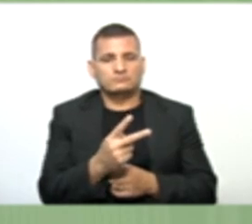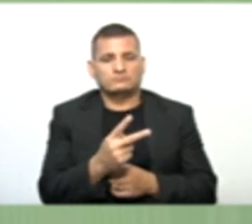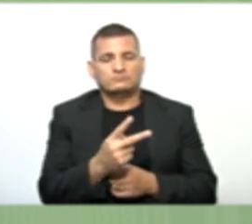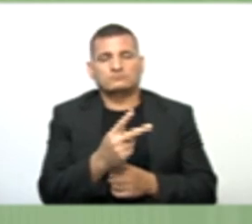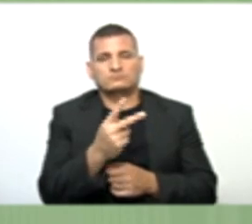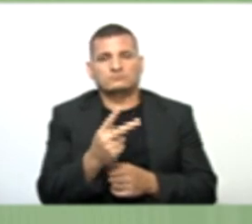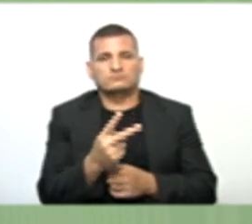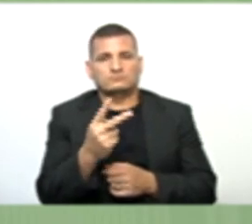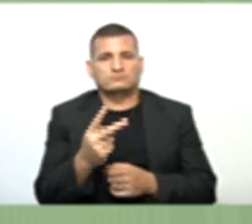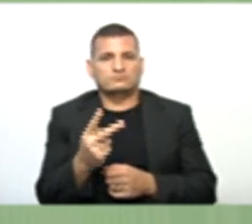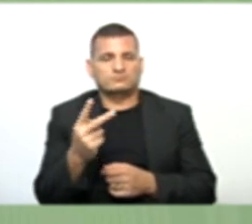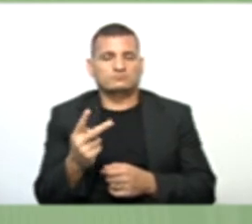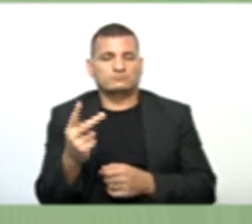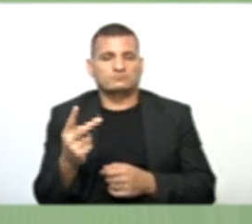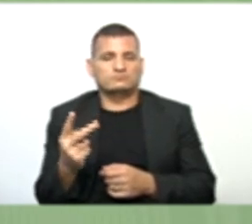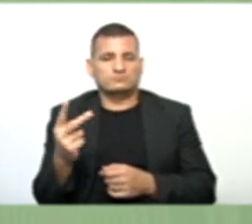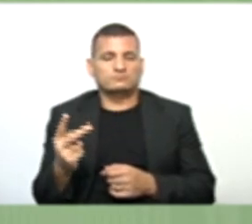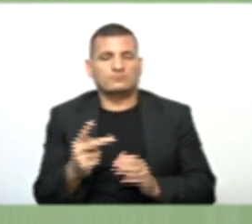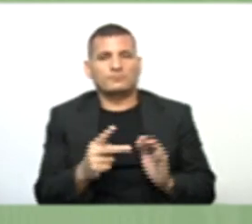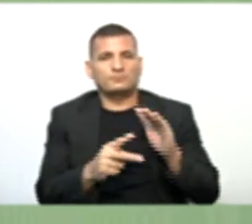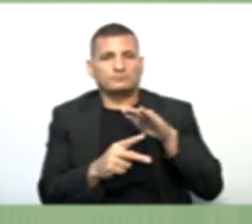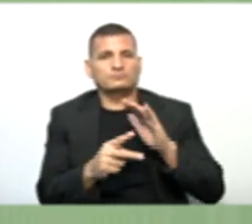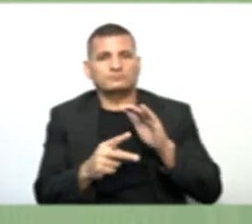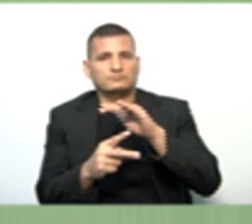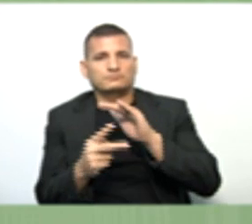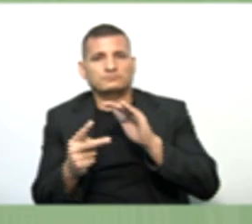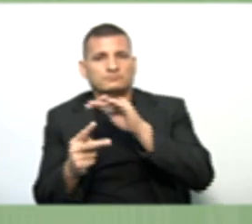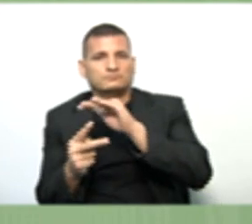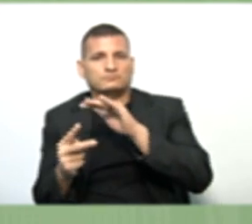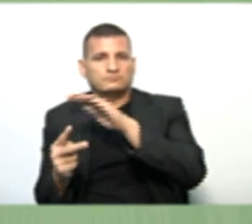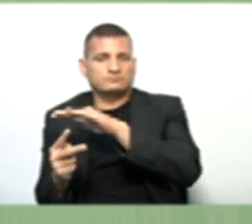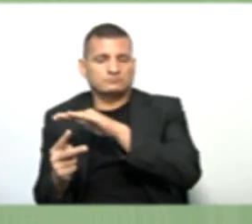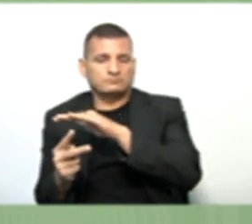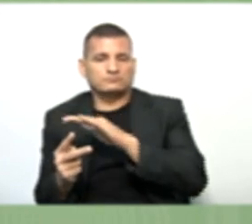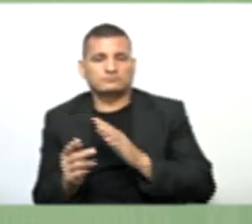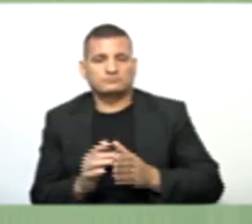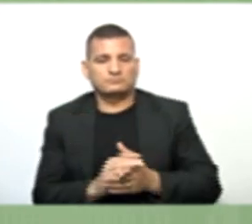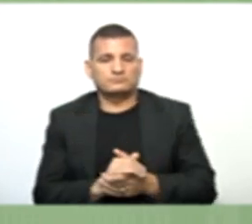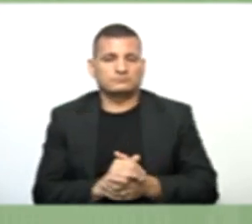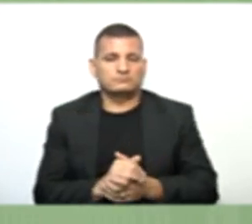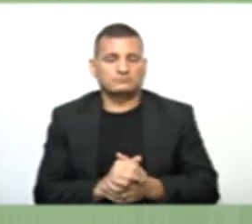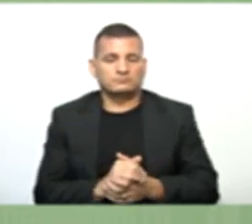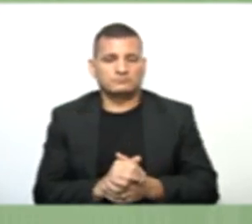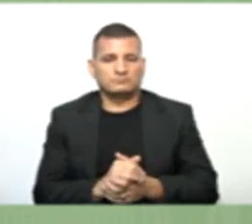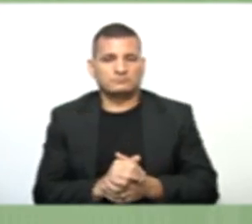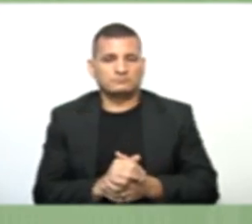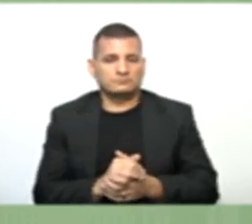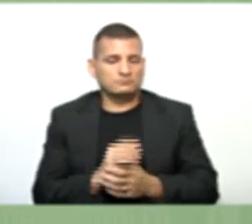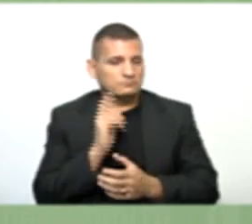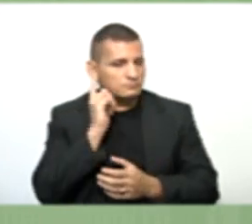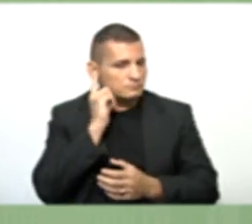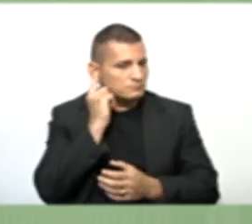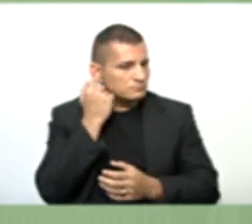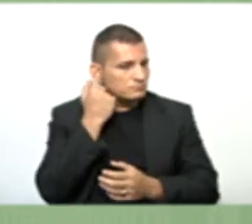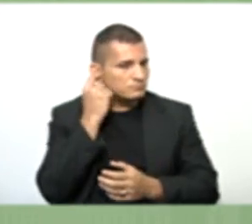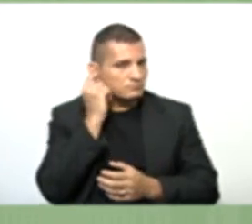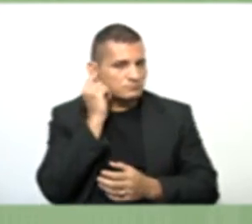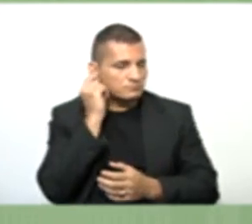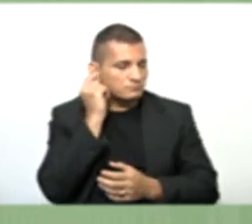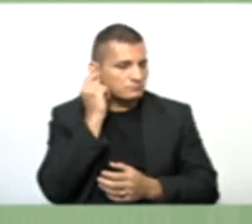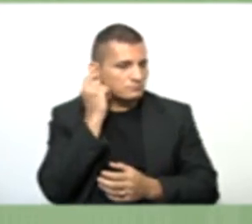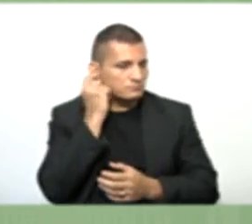2, 2 e 2. A diferença entre os elementos dessa sequência.